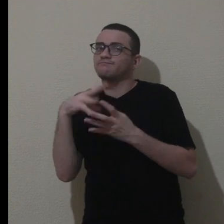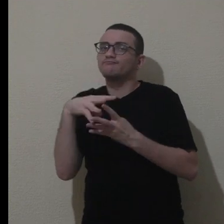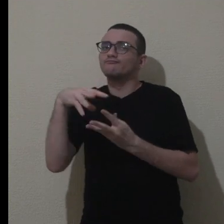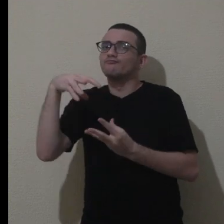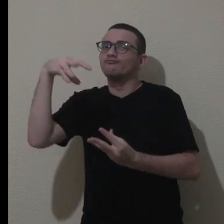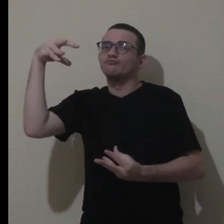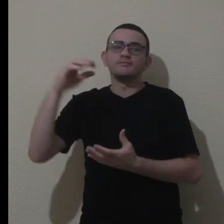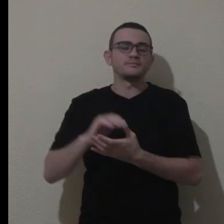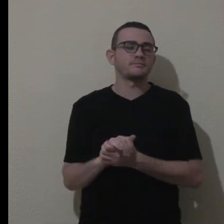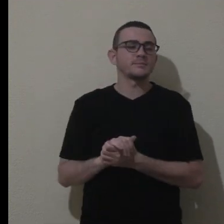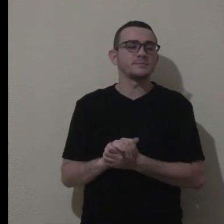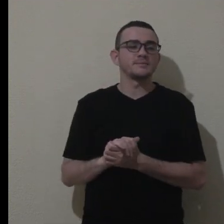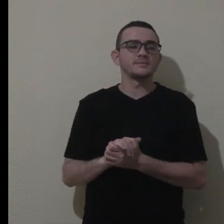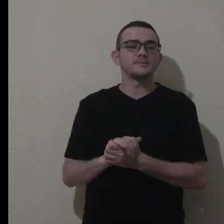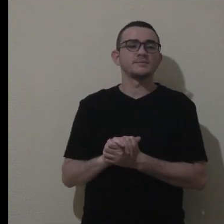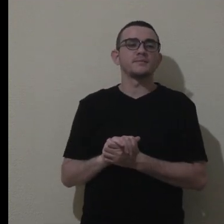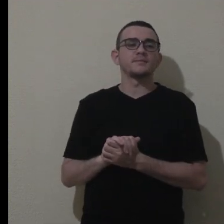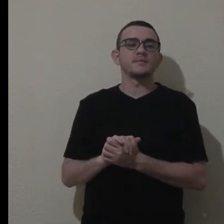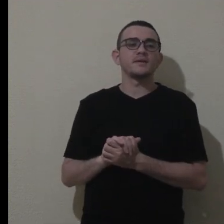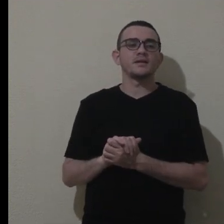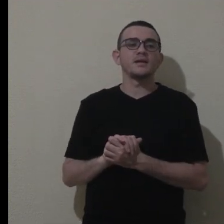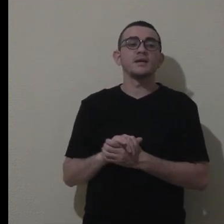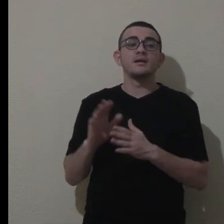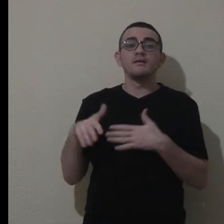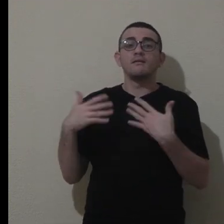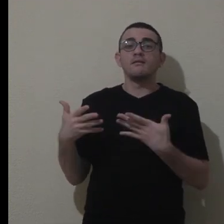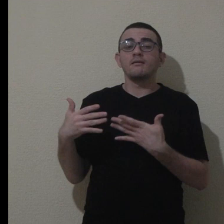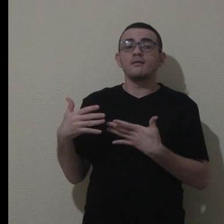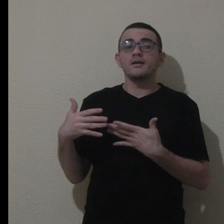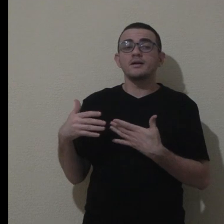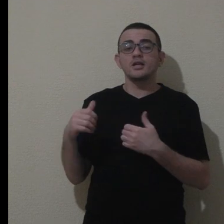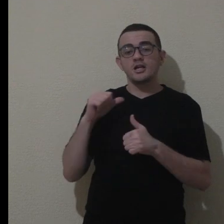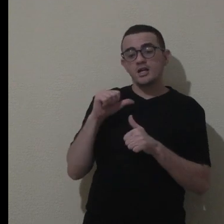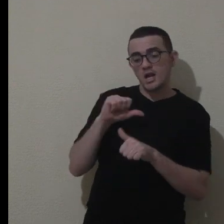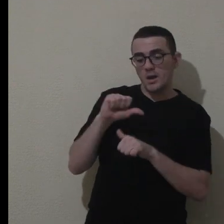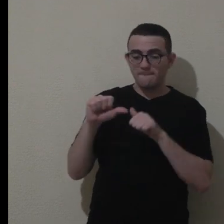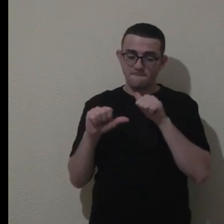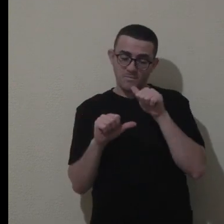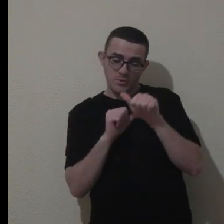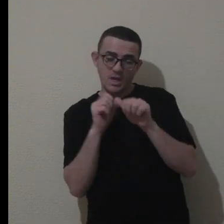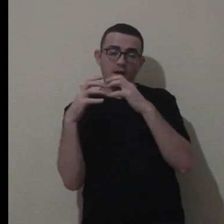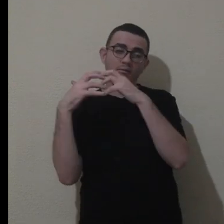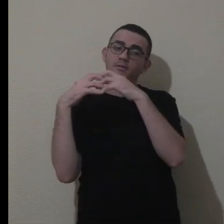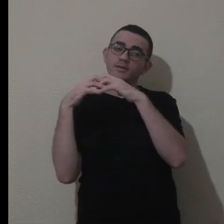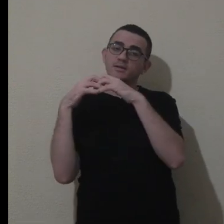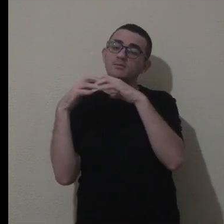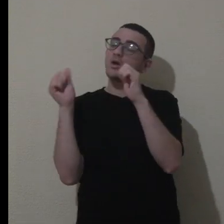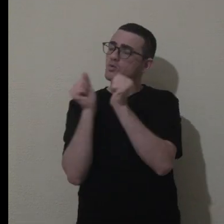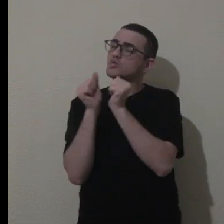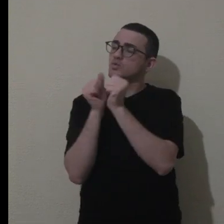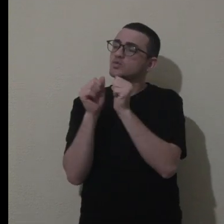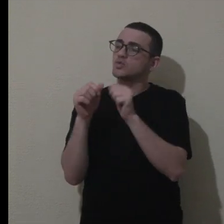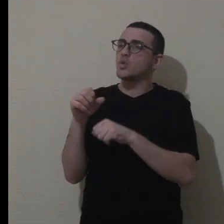tal, né, estão envelhecendo, e a questão de alterações cognitivas, elas vêm com